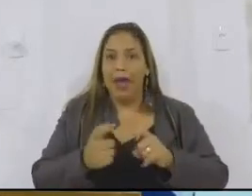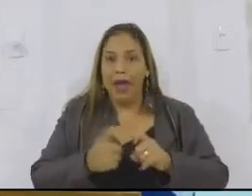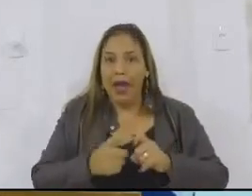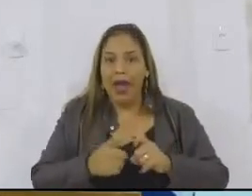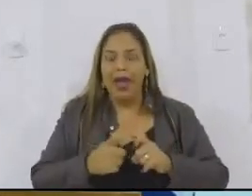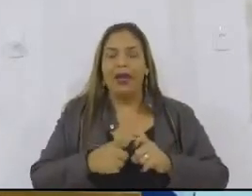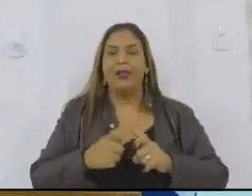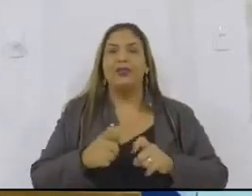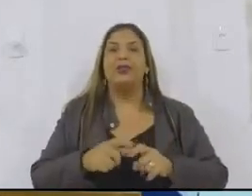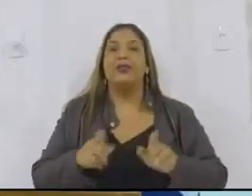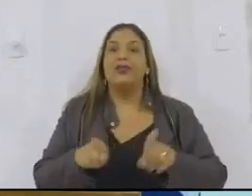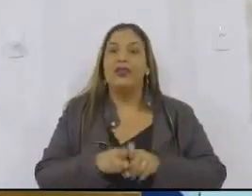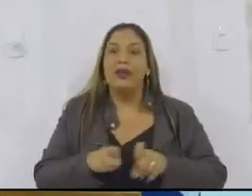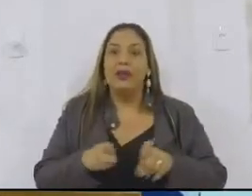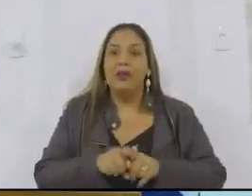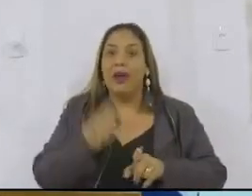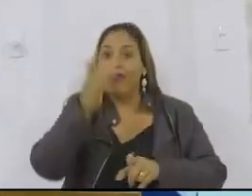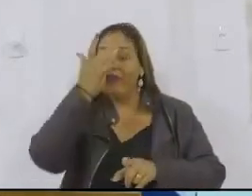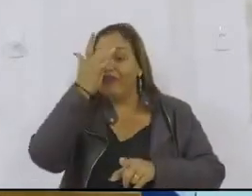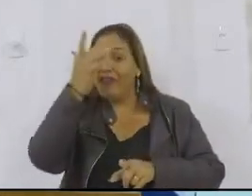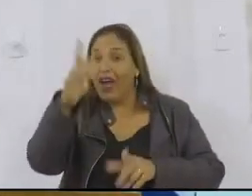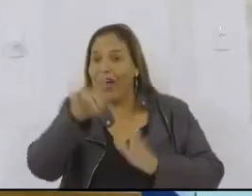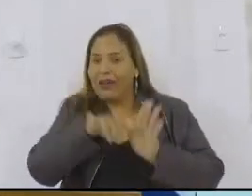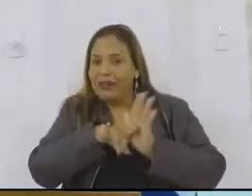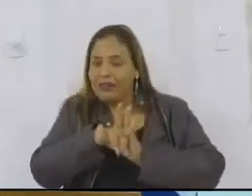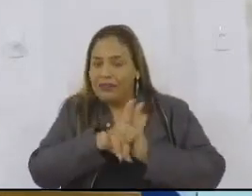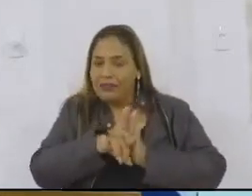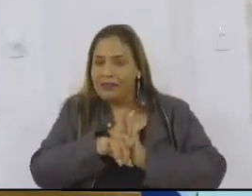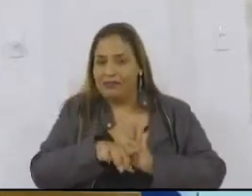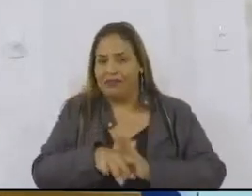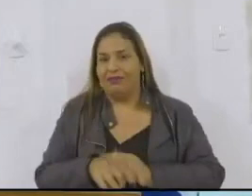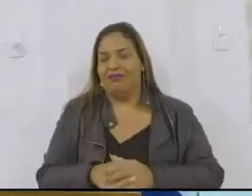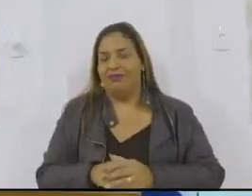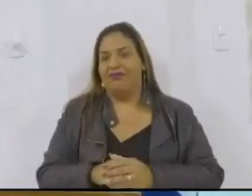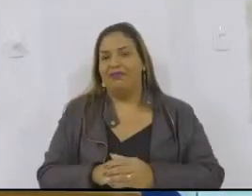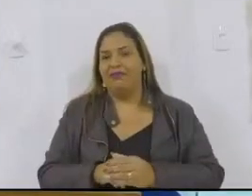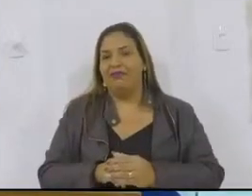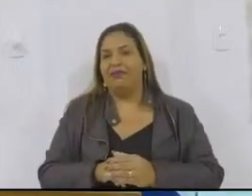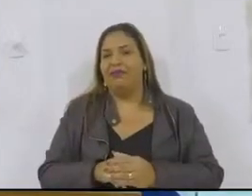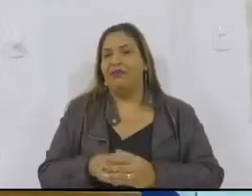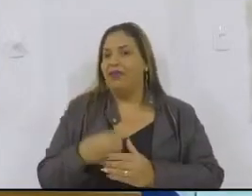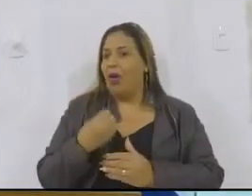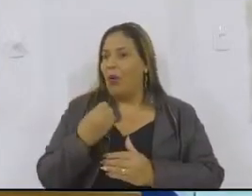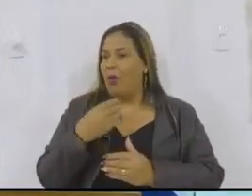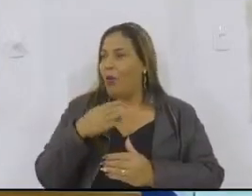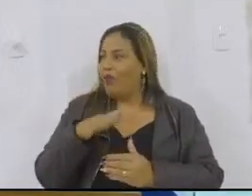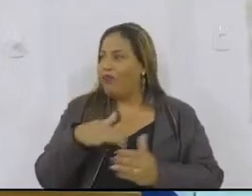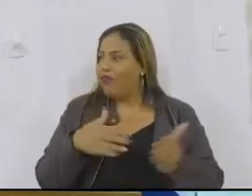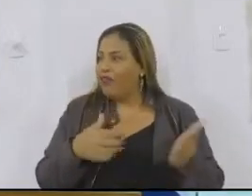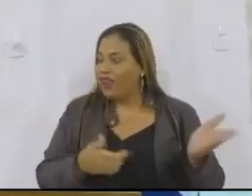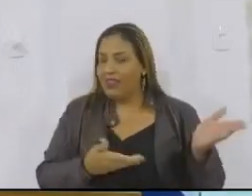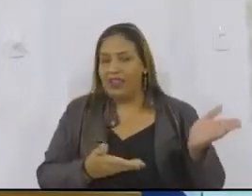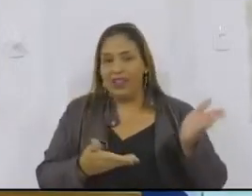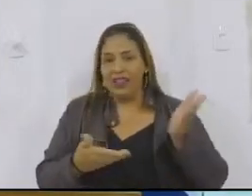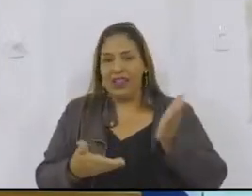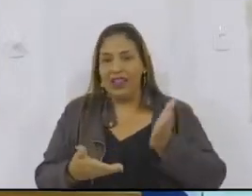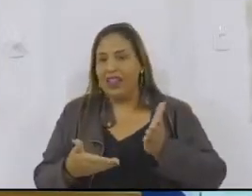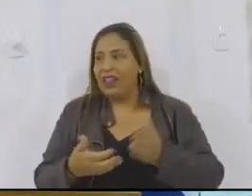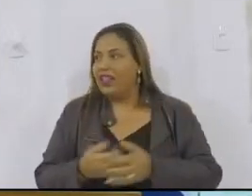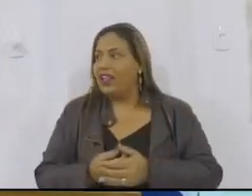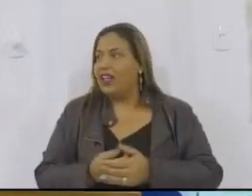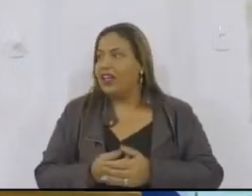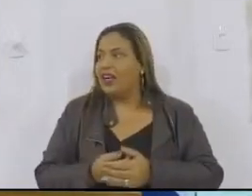no diagnóstico. Quero também dar boas-vindas à rede de atacado e varejo